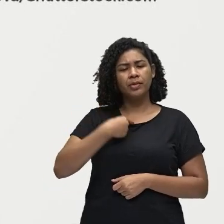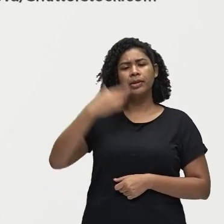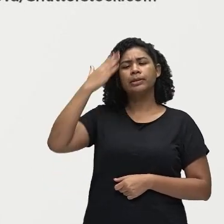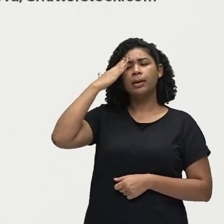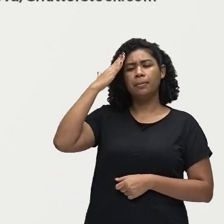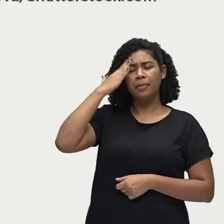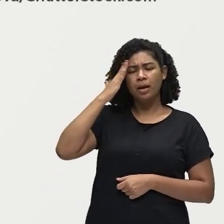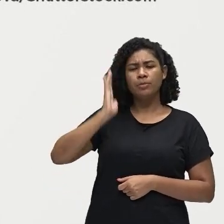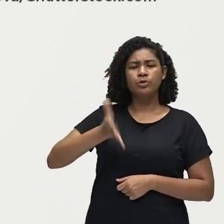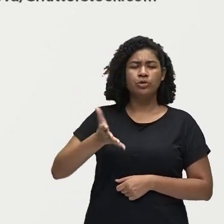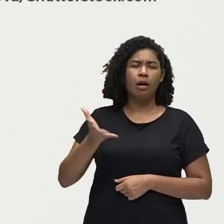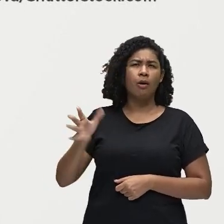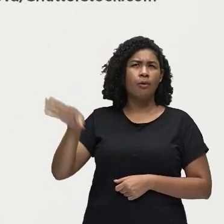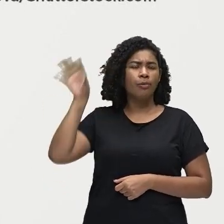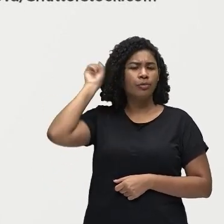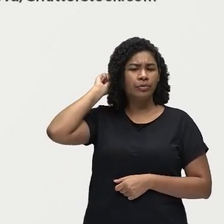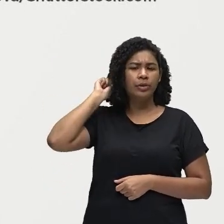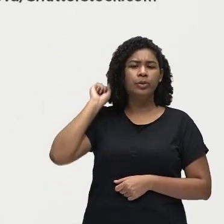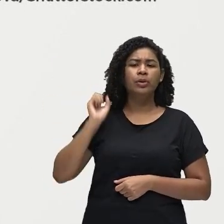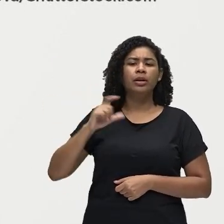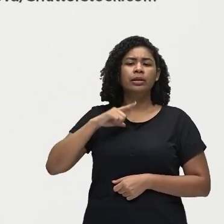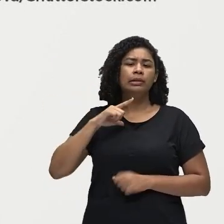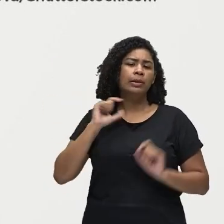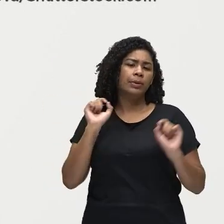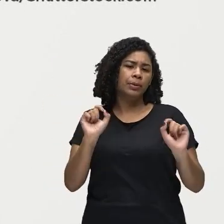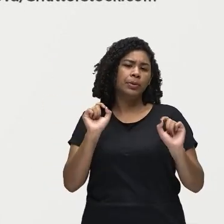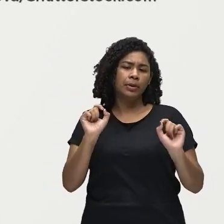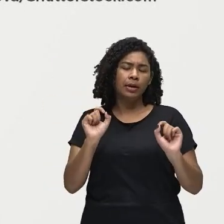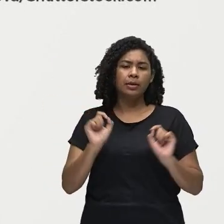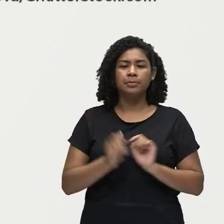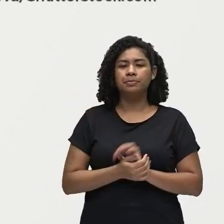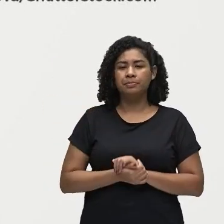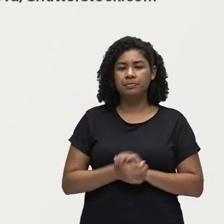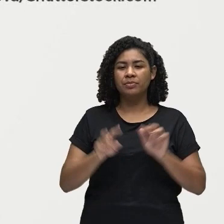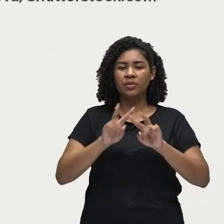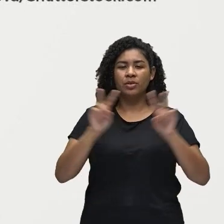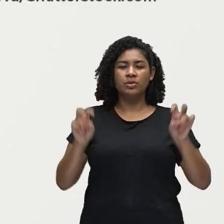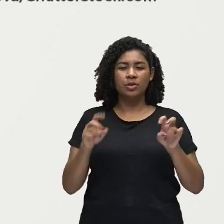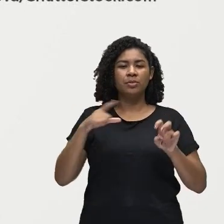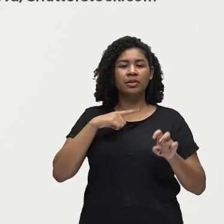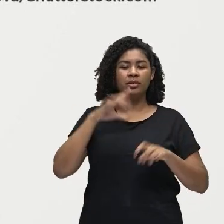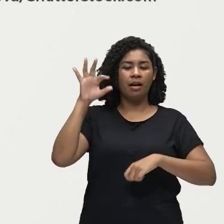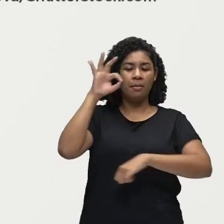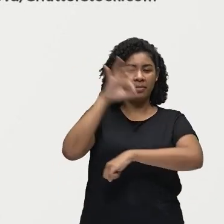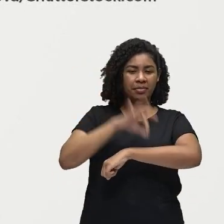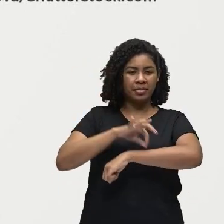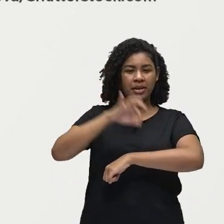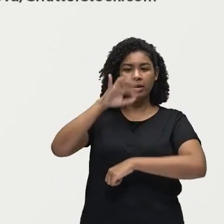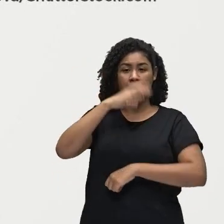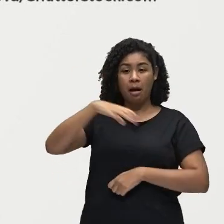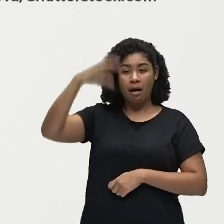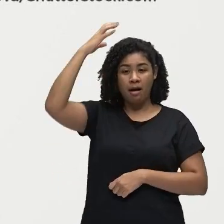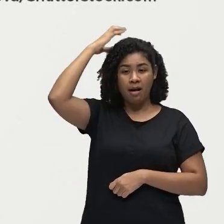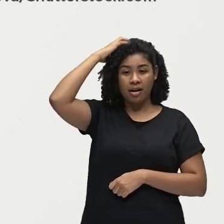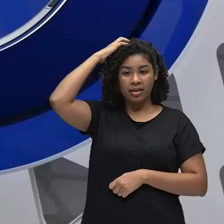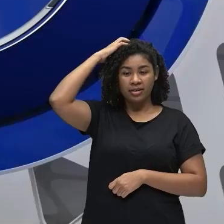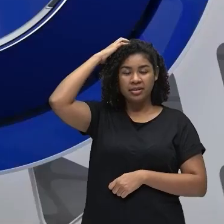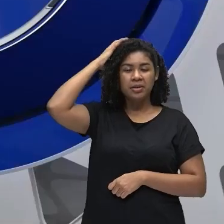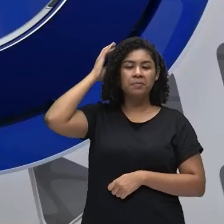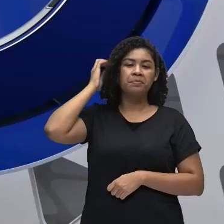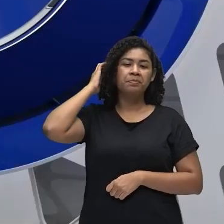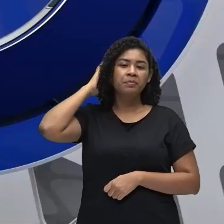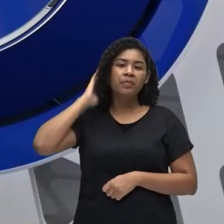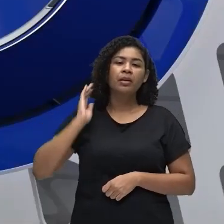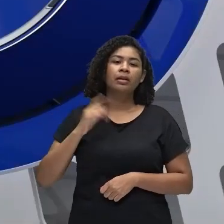ou já ouviu falar sobre a rainha, né, a abelha rainha, os soldados.